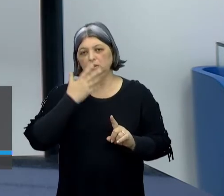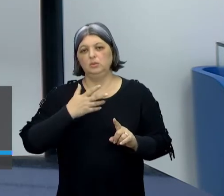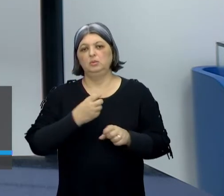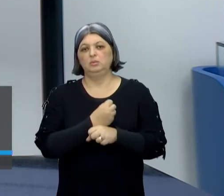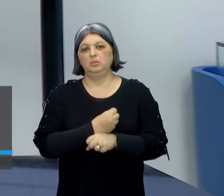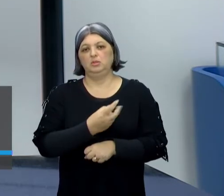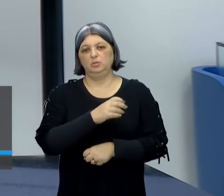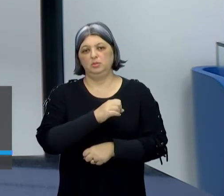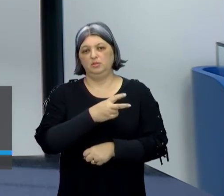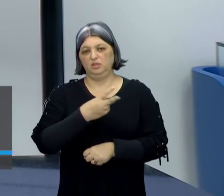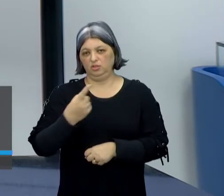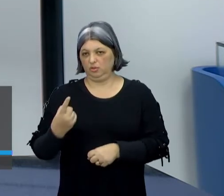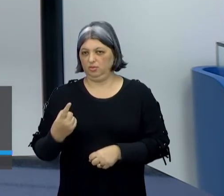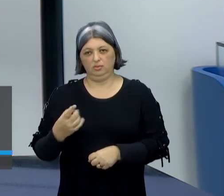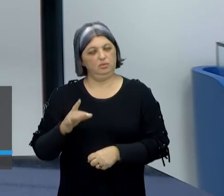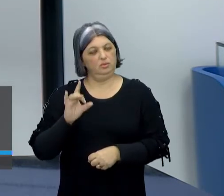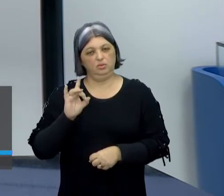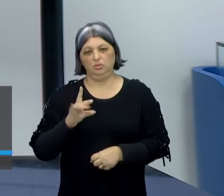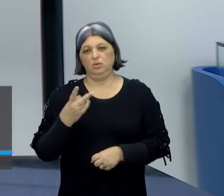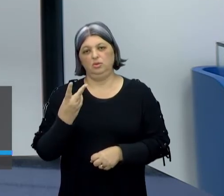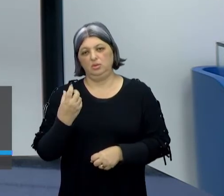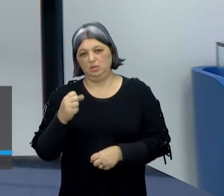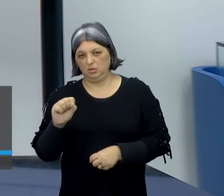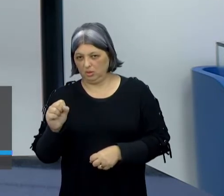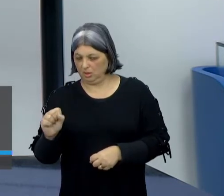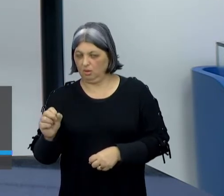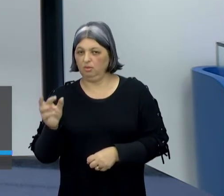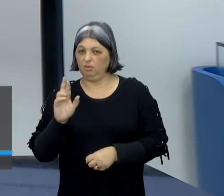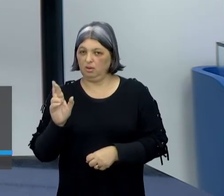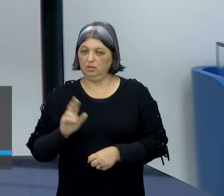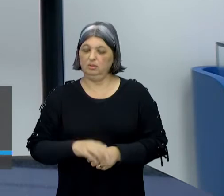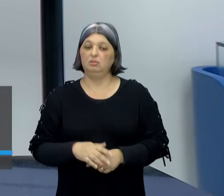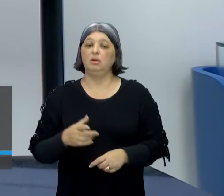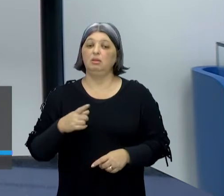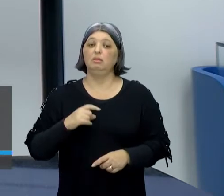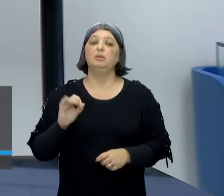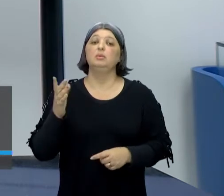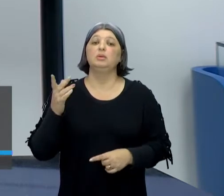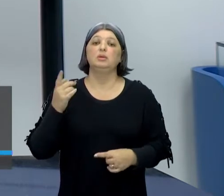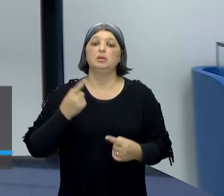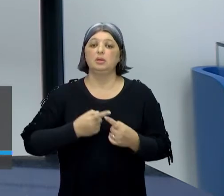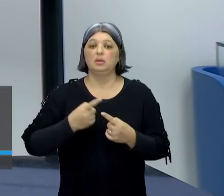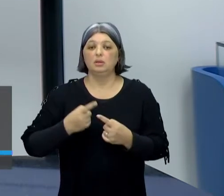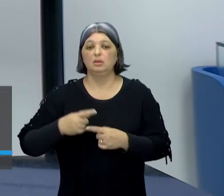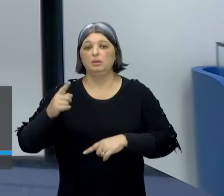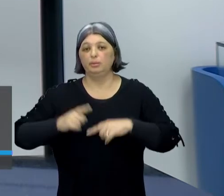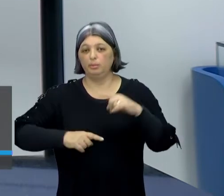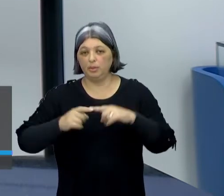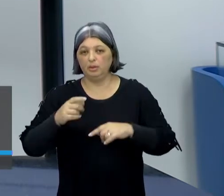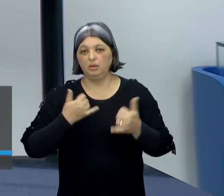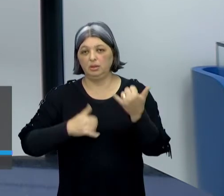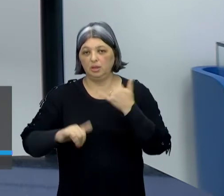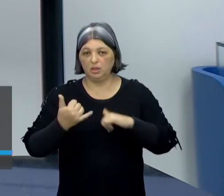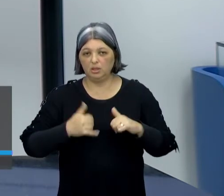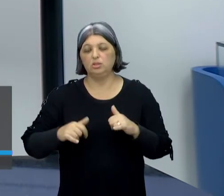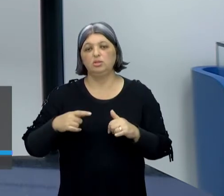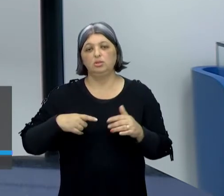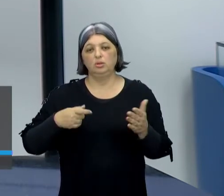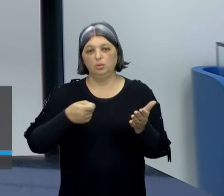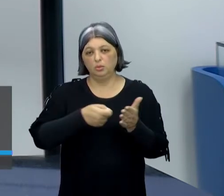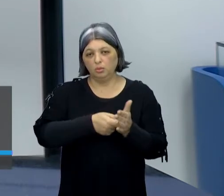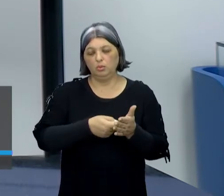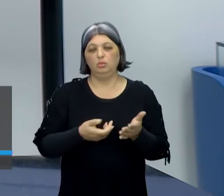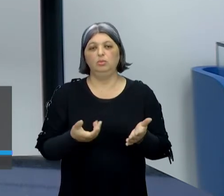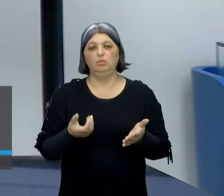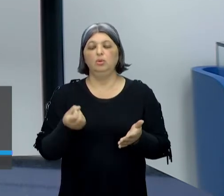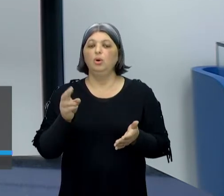não veio só 288, veio muito mais. E aí eu tenho que saber que tipo de aparelho elétrico estava na tomada, ou